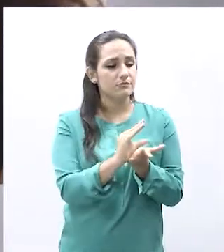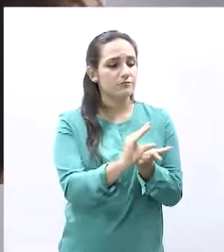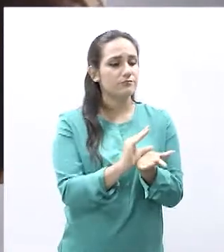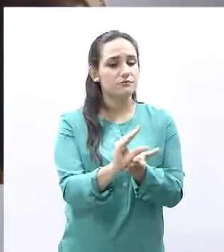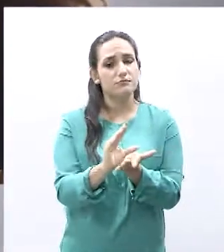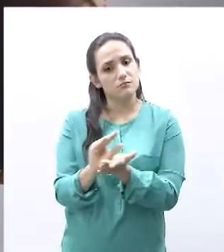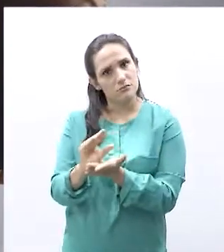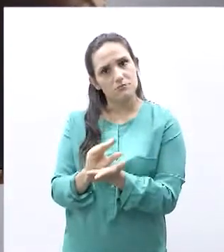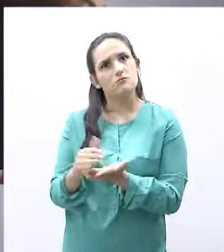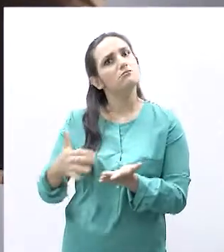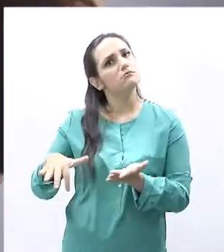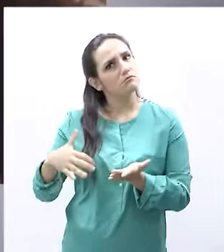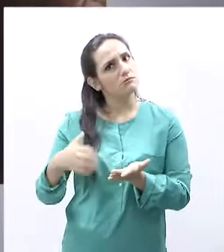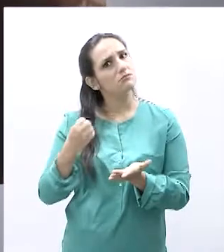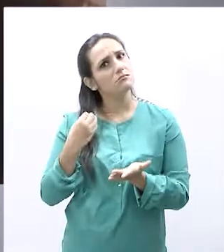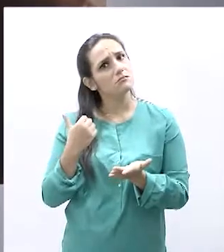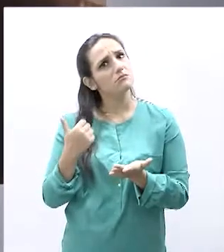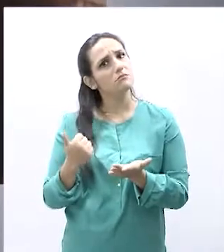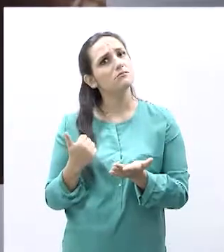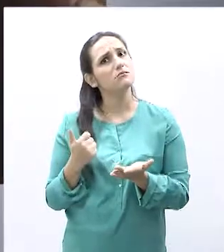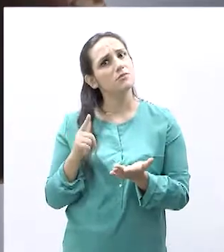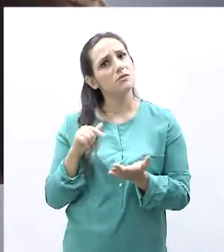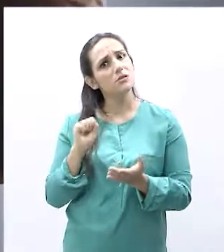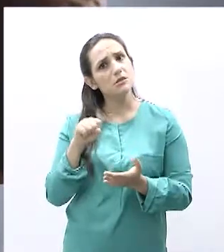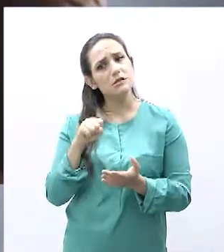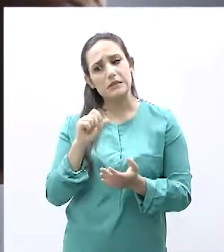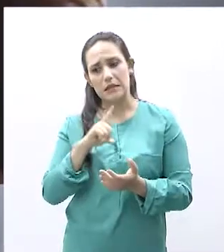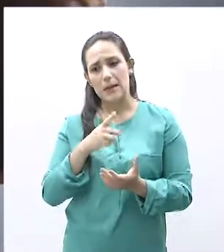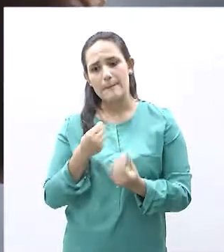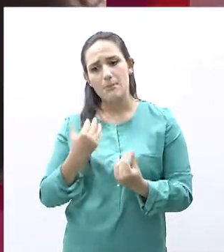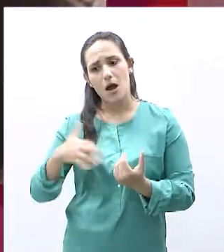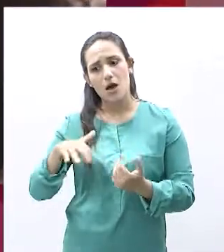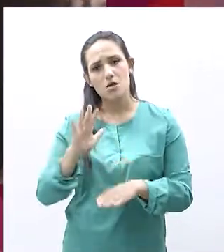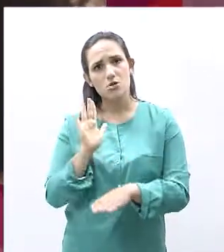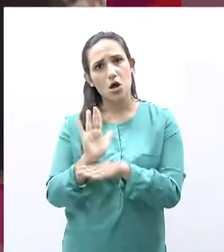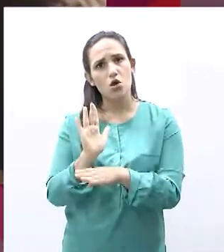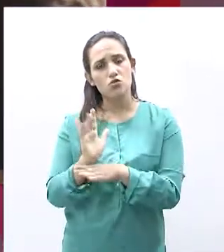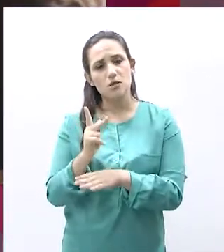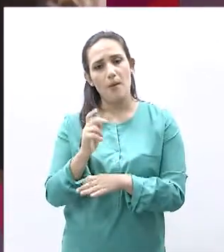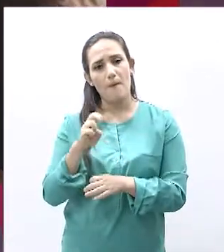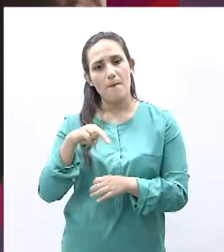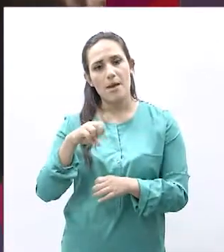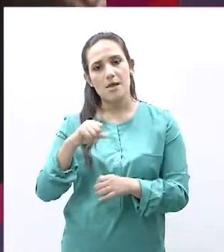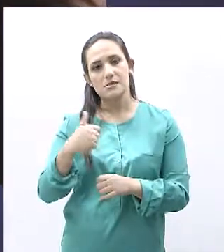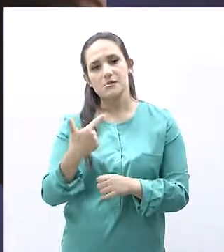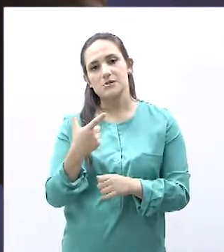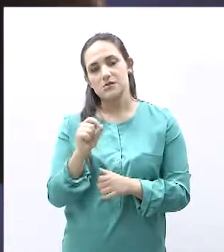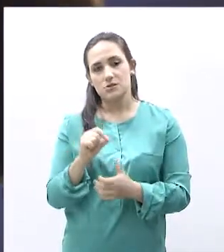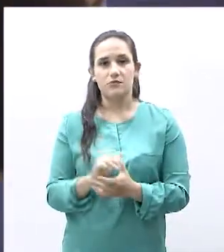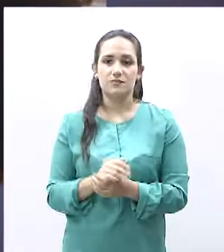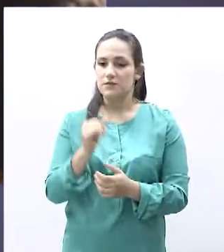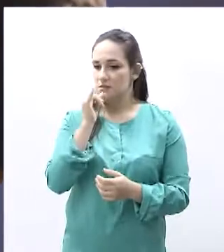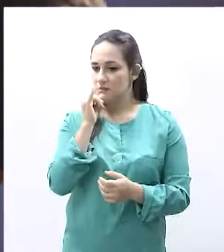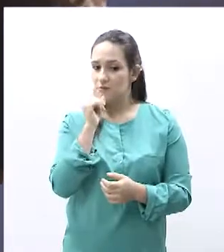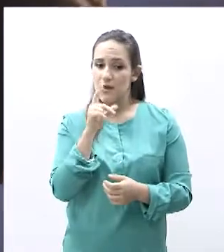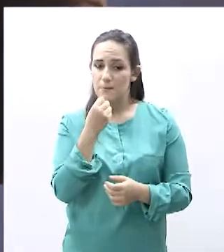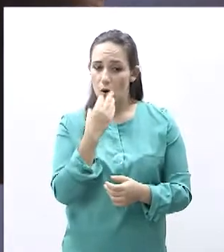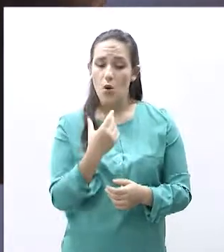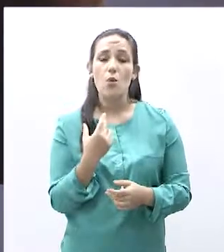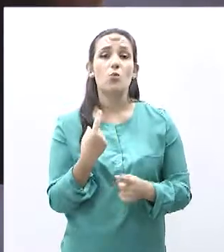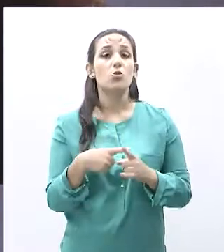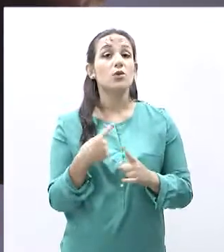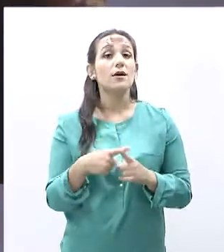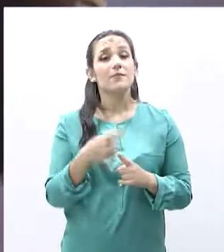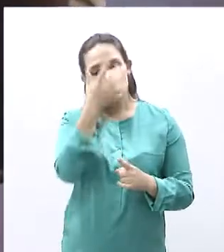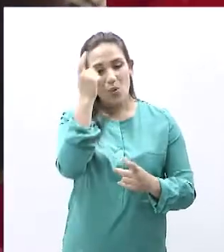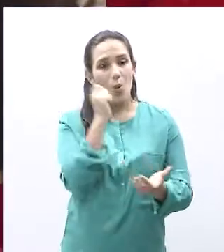a sociedade por meio de benefícios previdenciários e assistenciais. É importante para o comércio, é